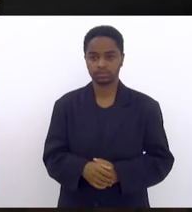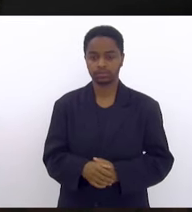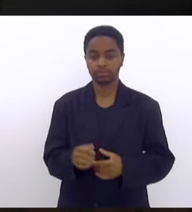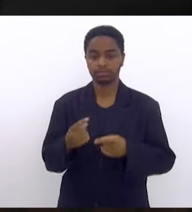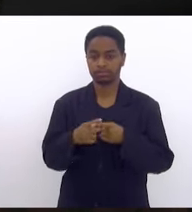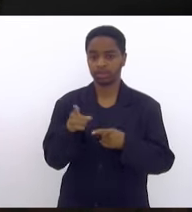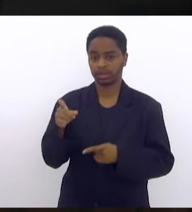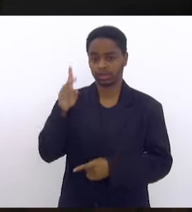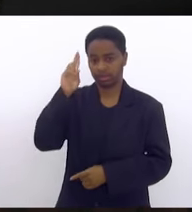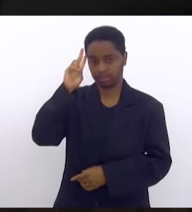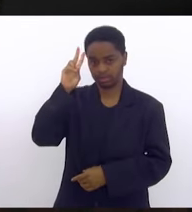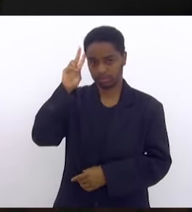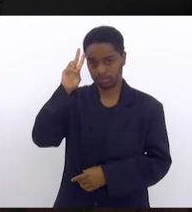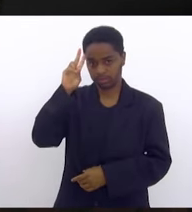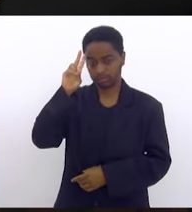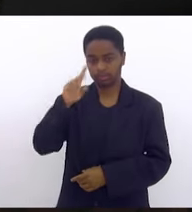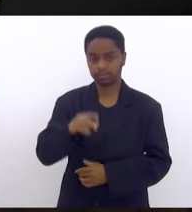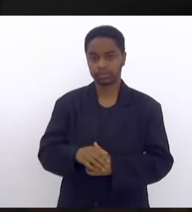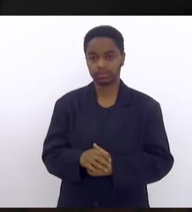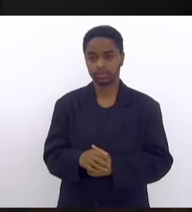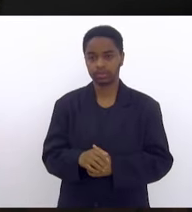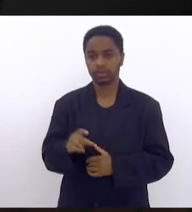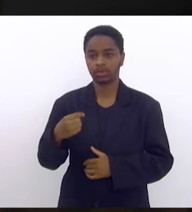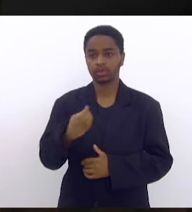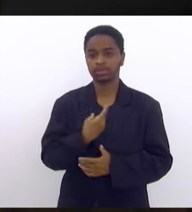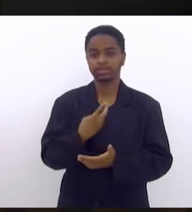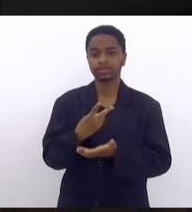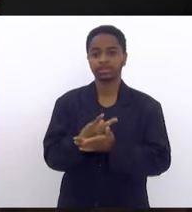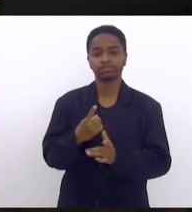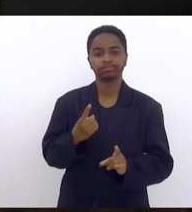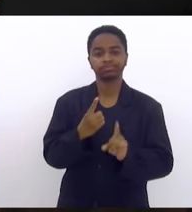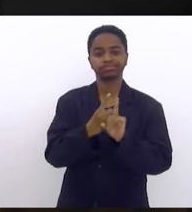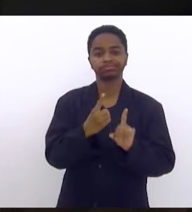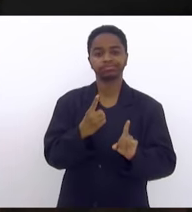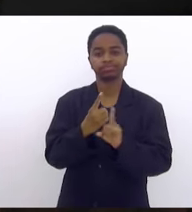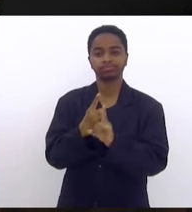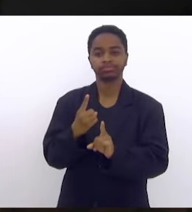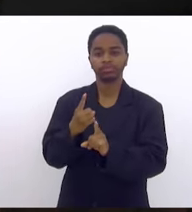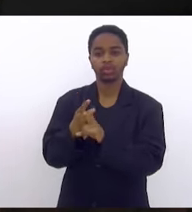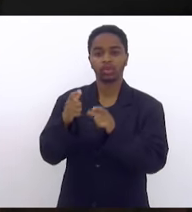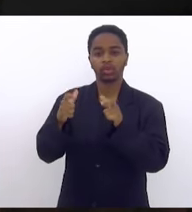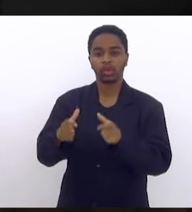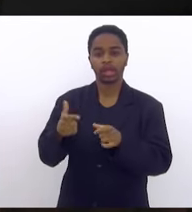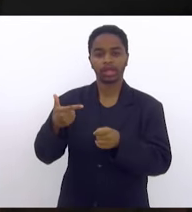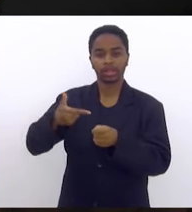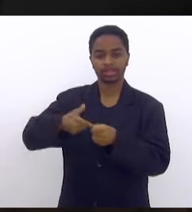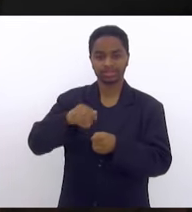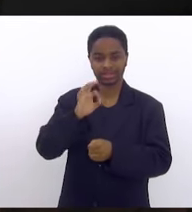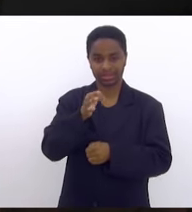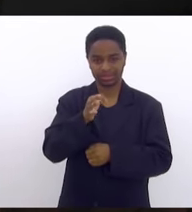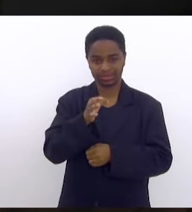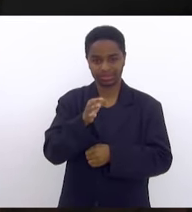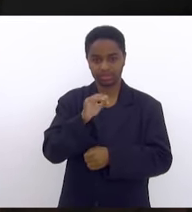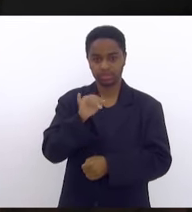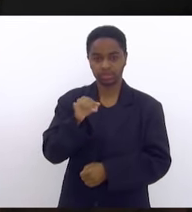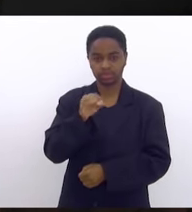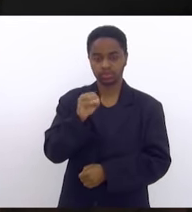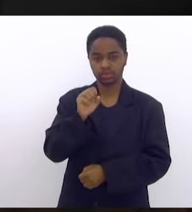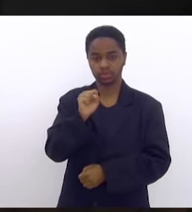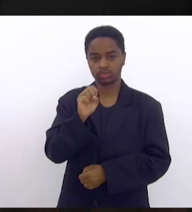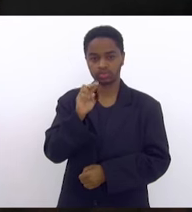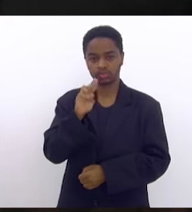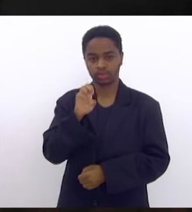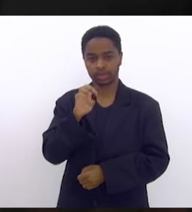recordar, a gente se encontrava muito naquele posto de gasolina, né, Josué Ter? Ali em